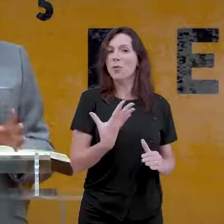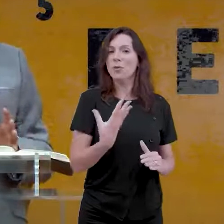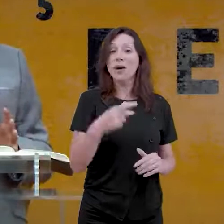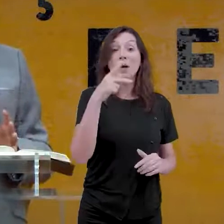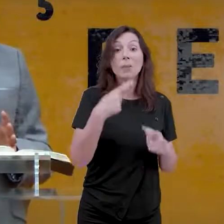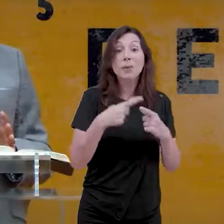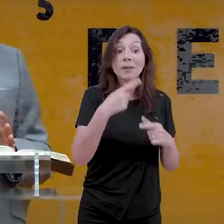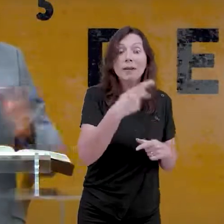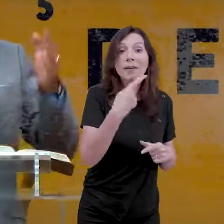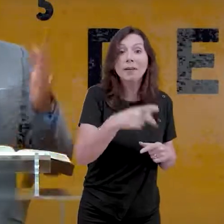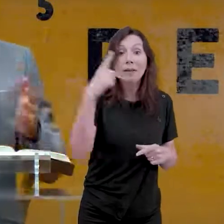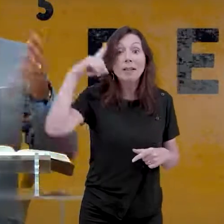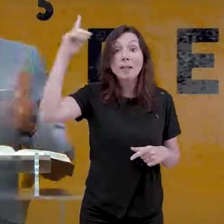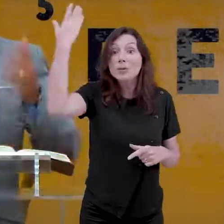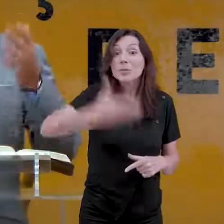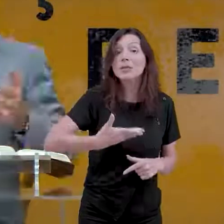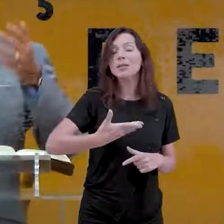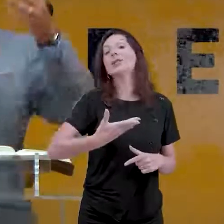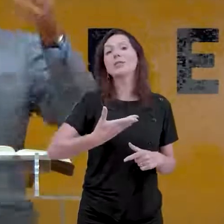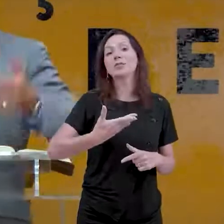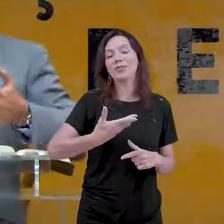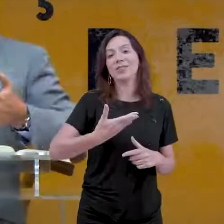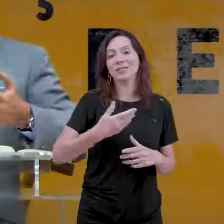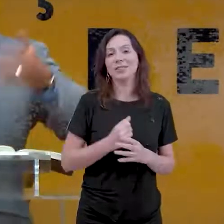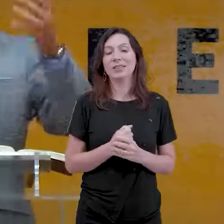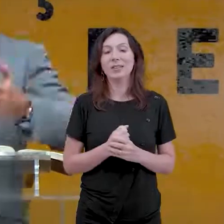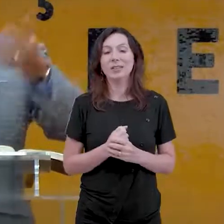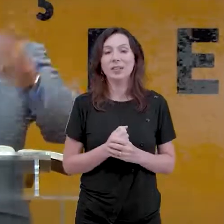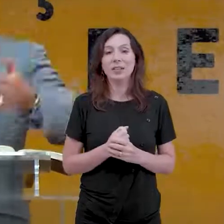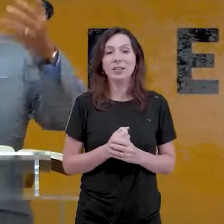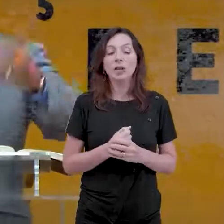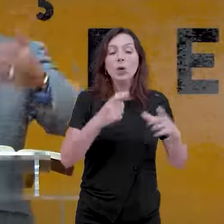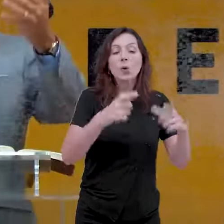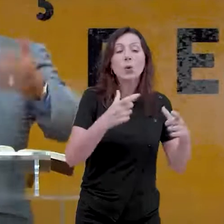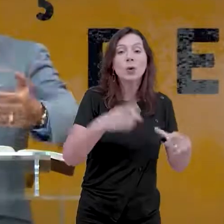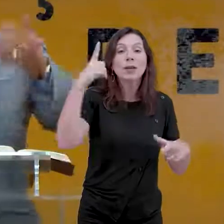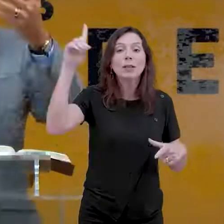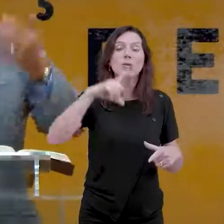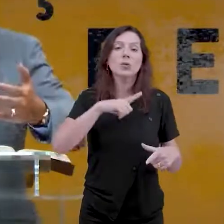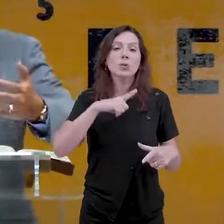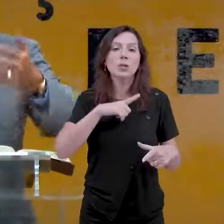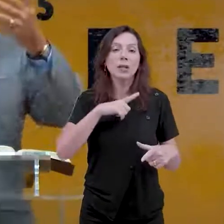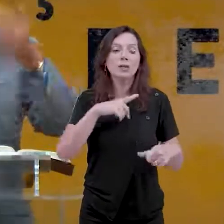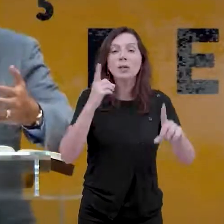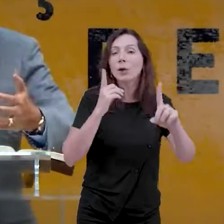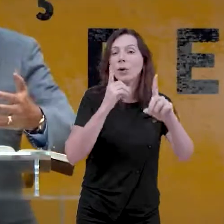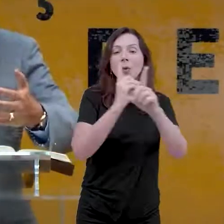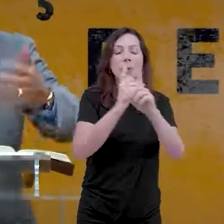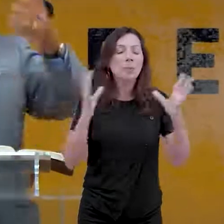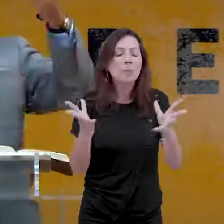Aqui Deus está presente, onde estiverem 2 ou 3 reunidos em meu nome, eu estou ali, e onde Deus está, você tem um encontro glorioso